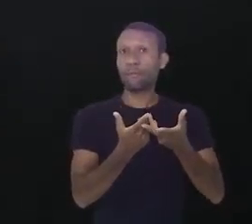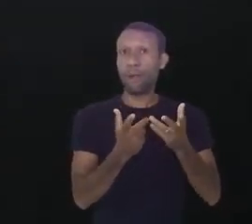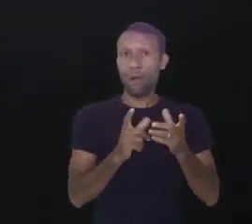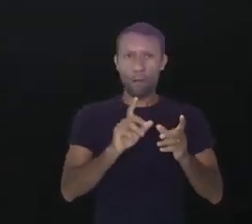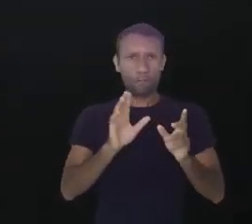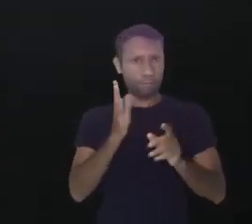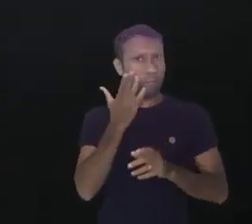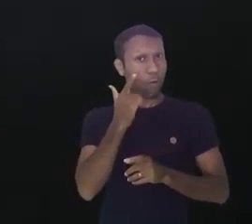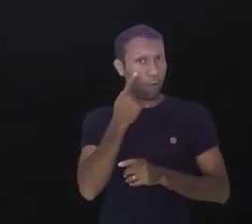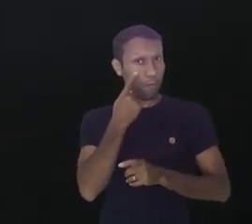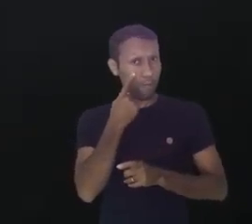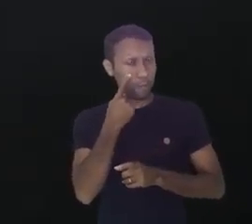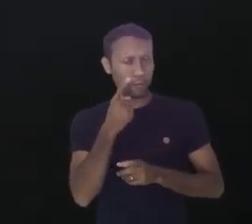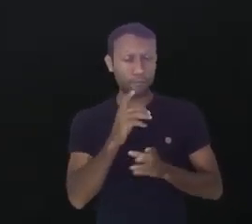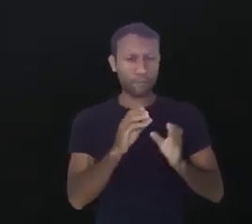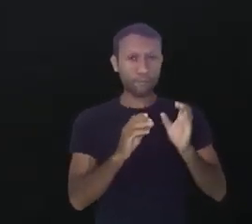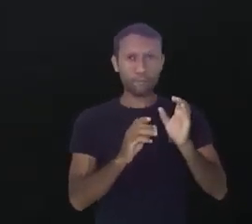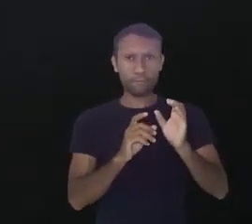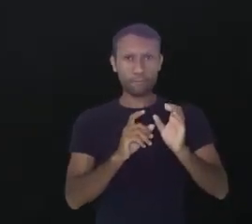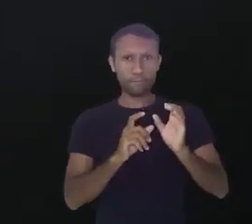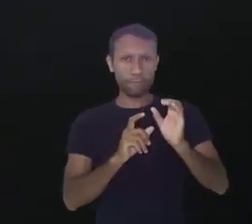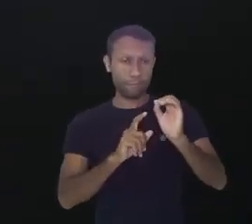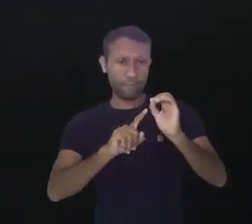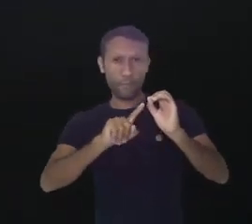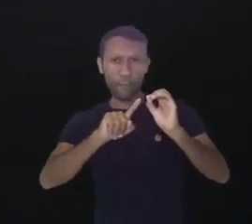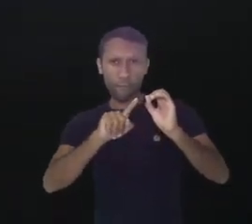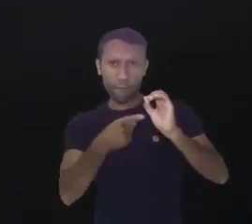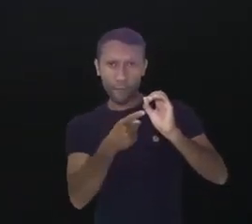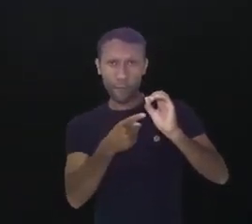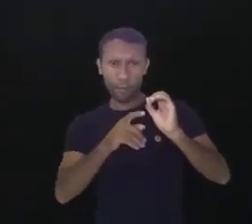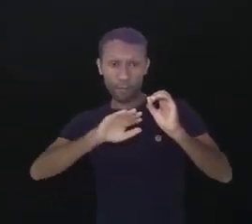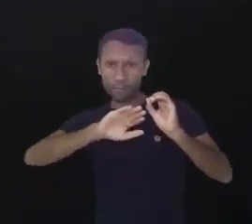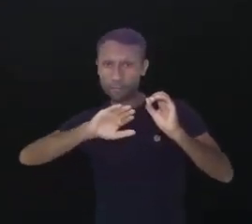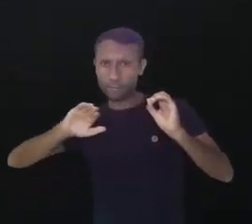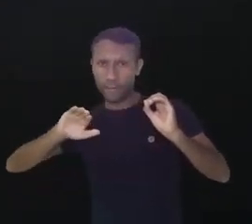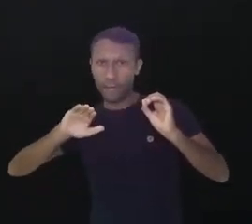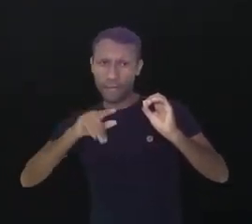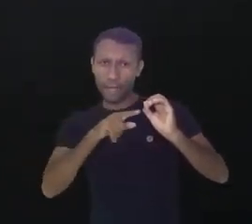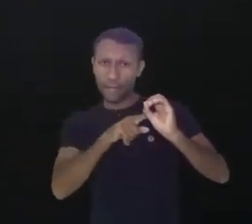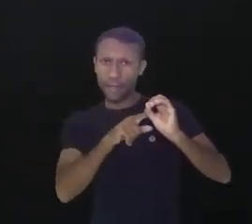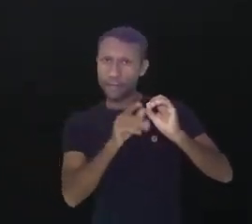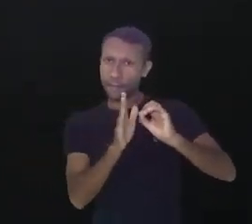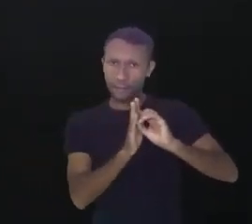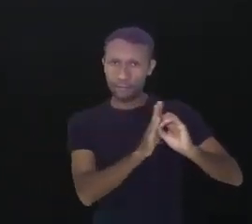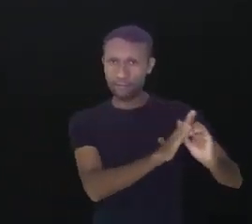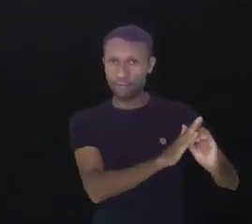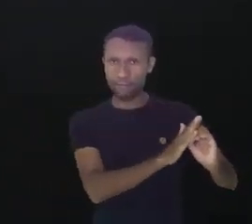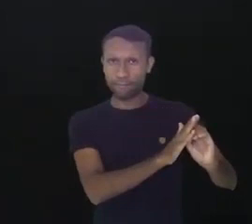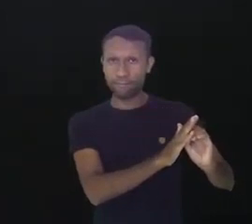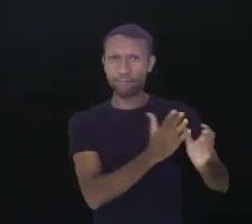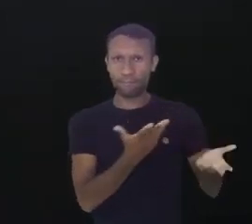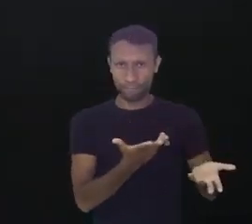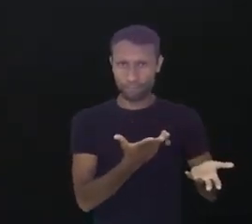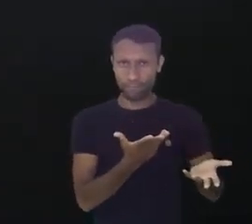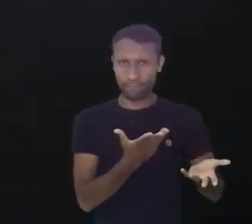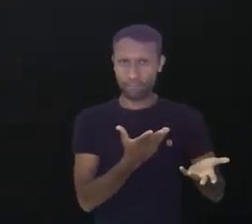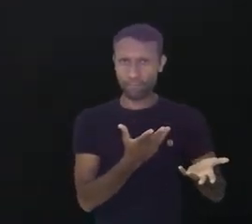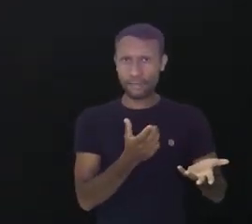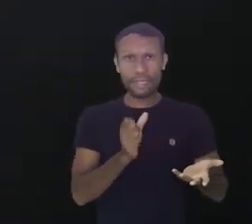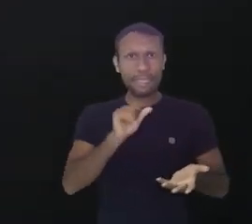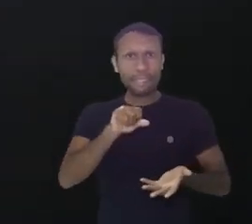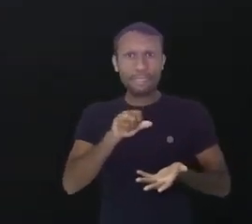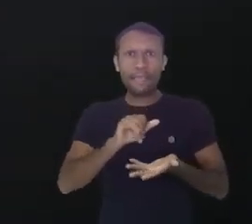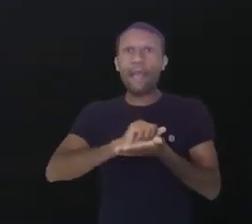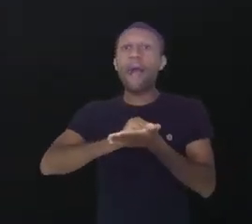vírgula, detalhe, tá? E essa consideração será o valor que a gente vai colocar no numerador. Se eu